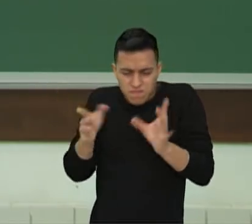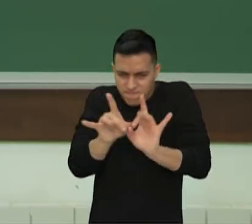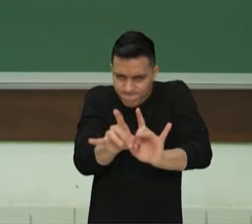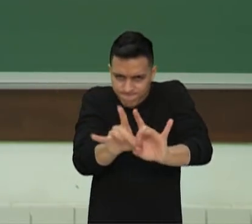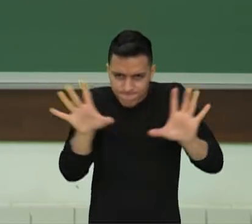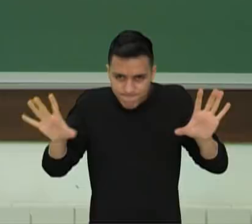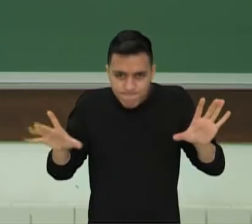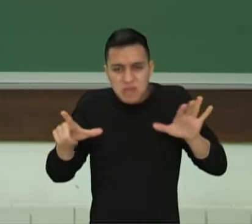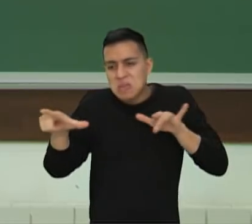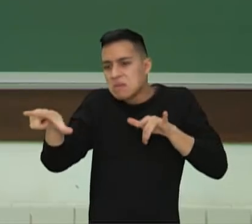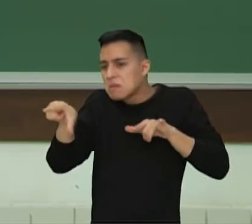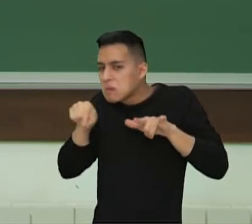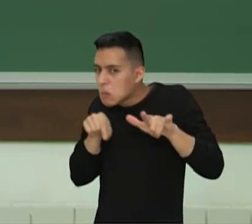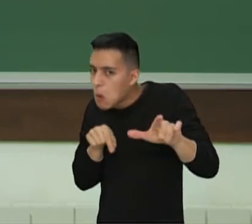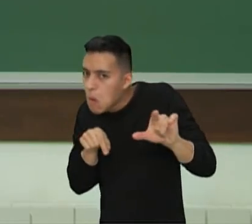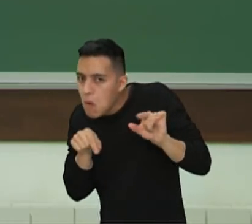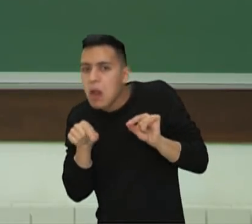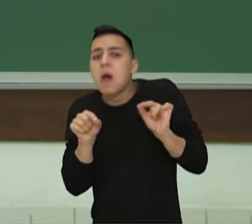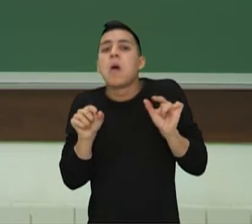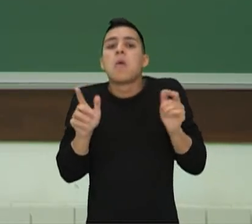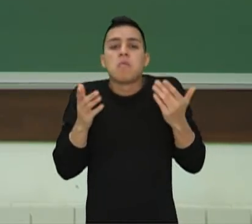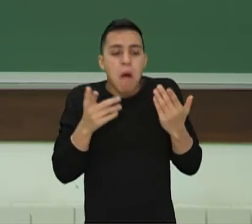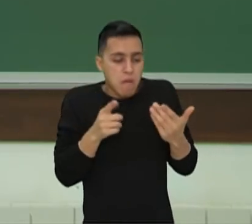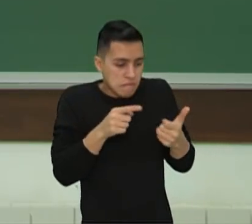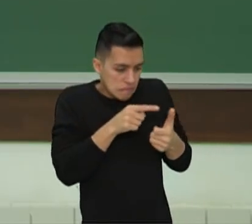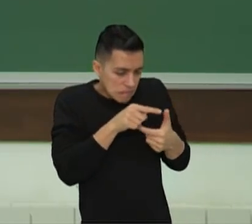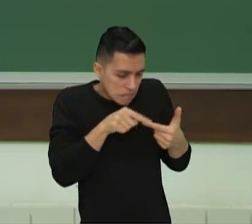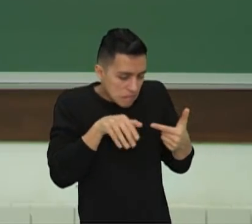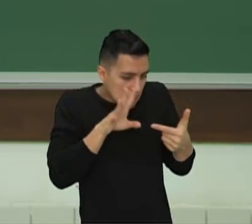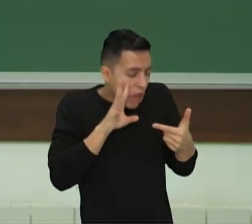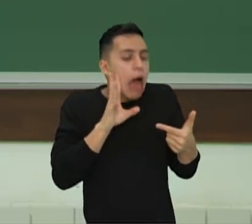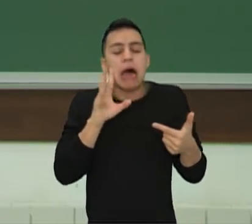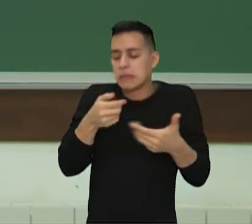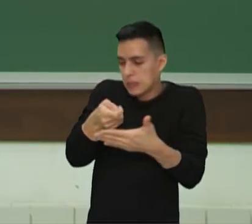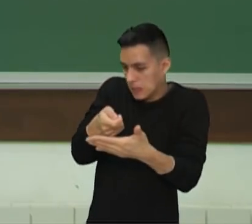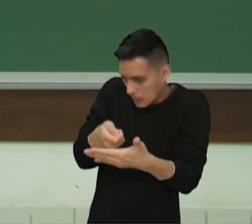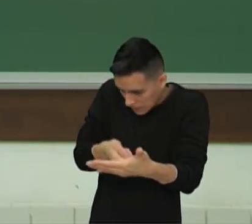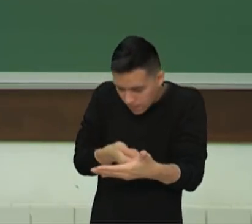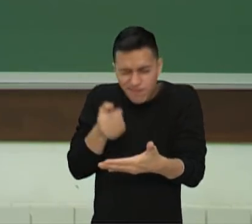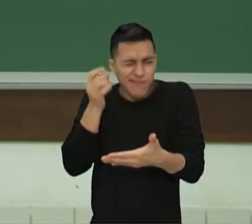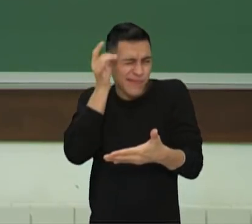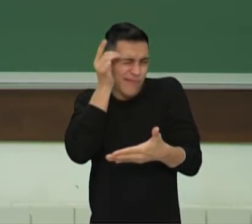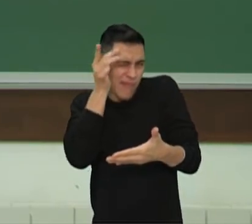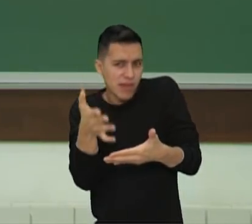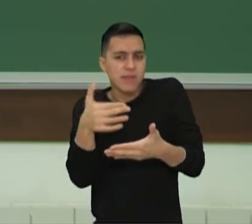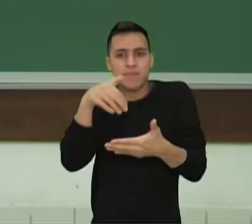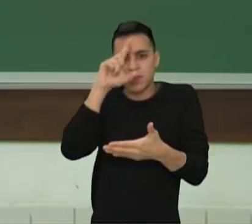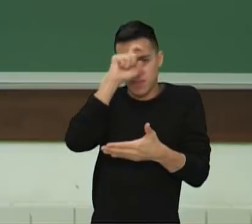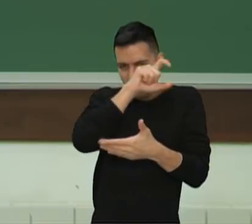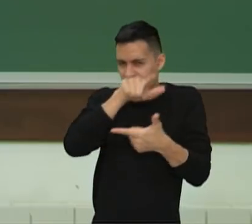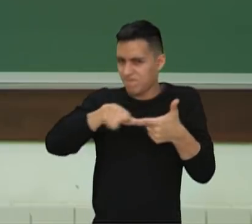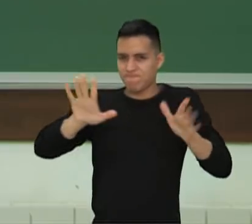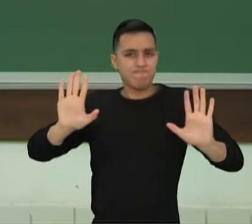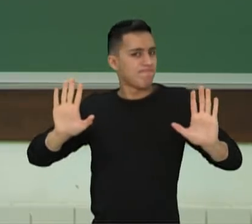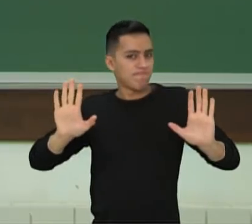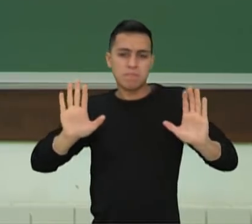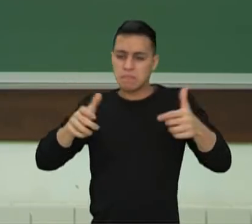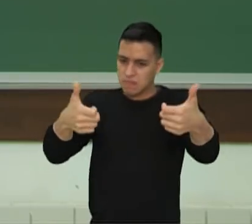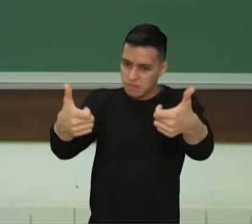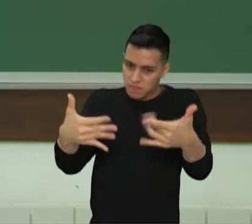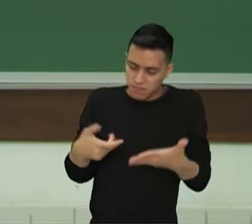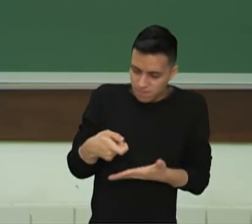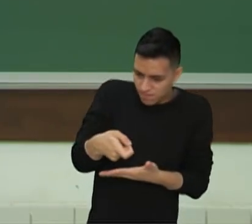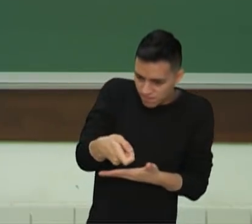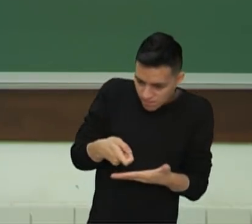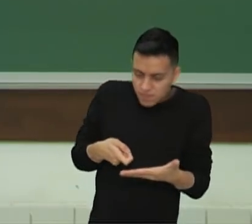vontade, escolha assim, a que você acha que é a mais legal, o que você acha que é a mais fácil, a mais difícil, não tem problema. Relate no seu